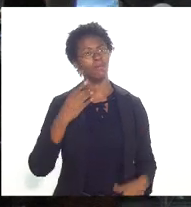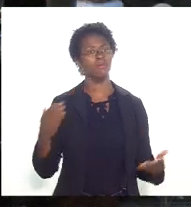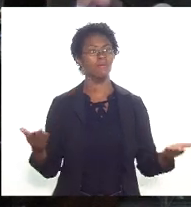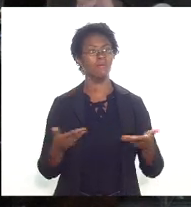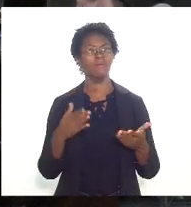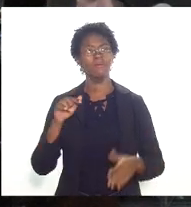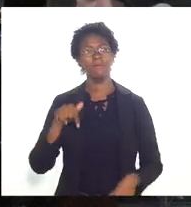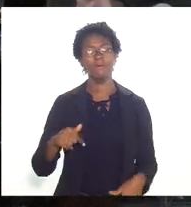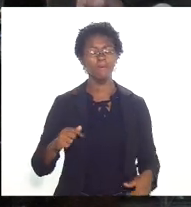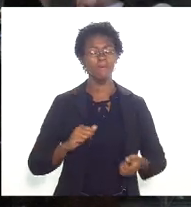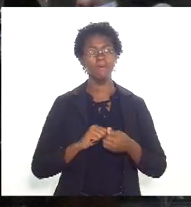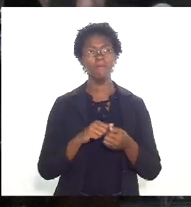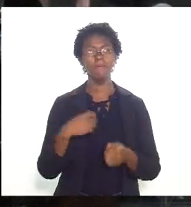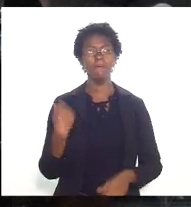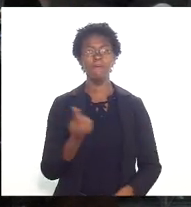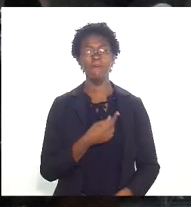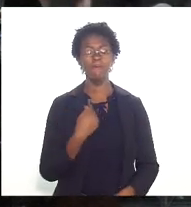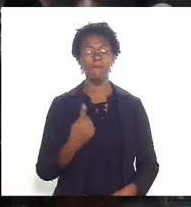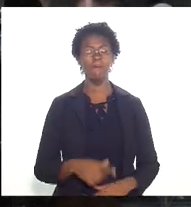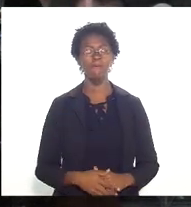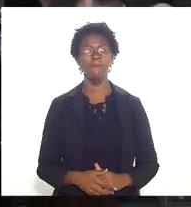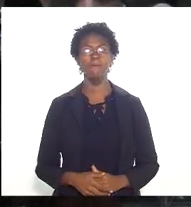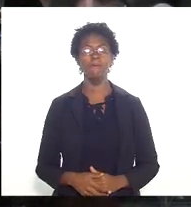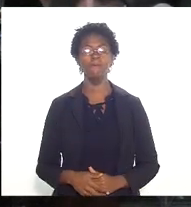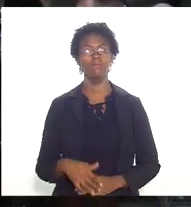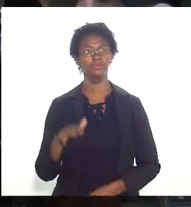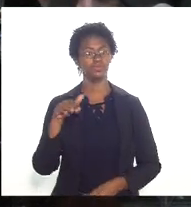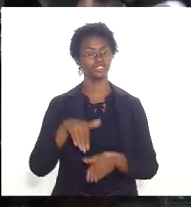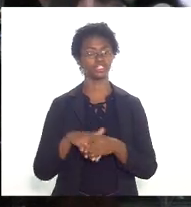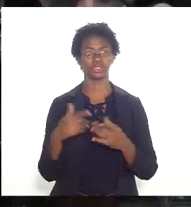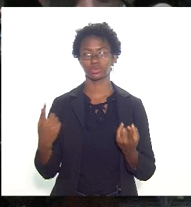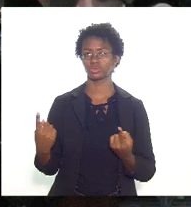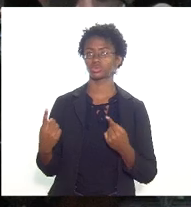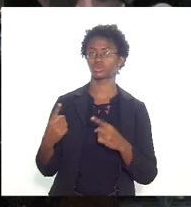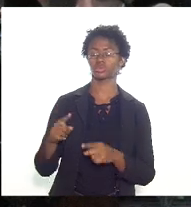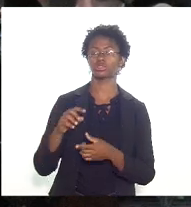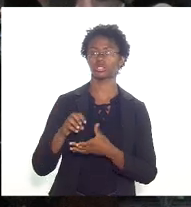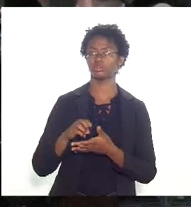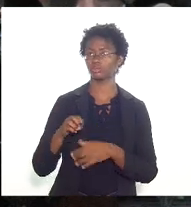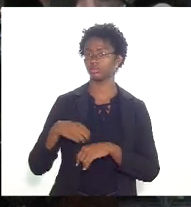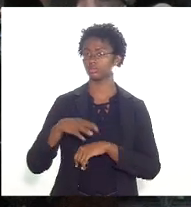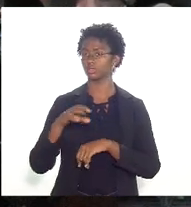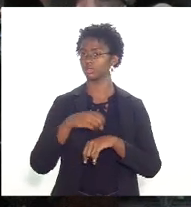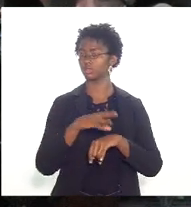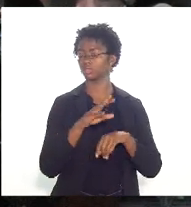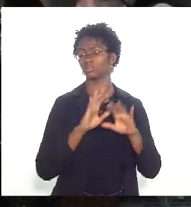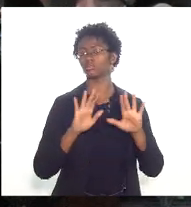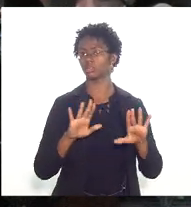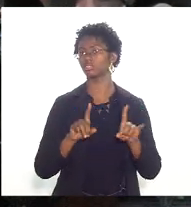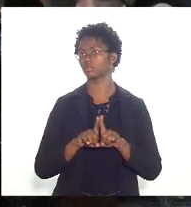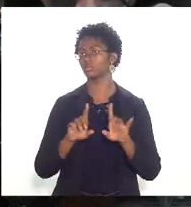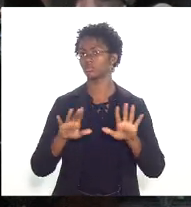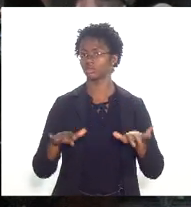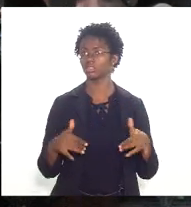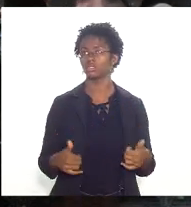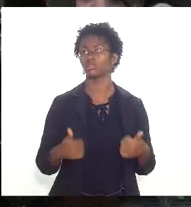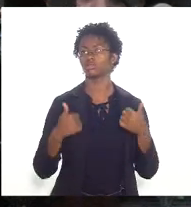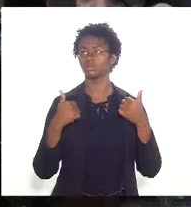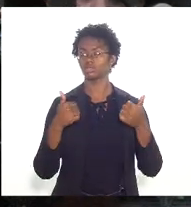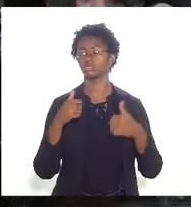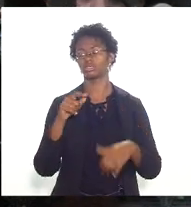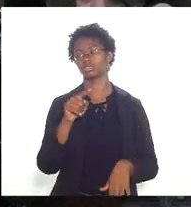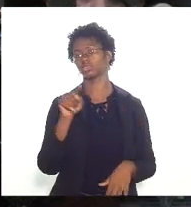estão hoje no mandato votando contra as mensagens mas também aprimorando aquelas mensagens